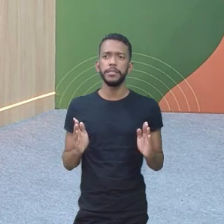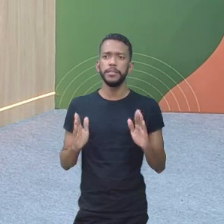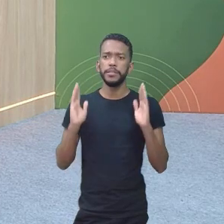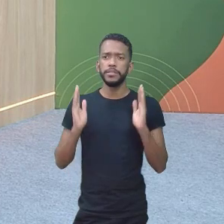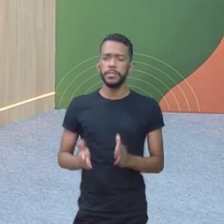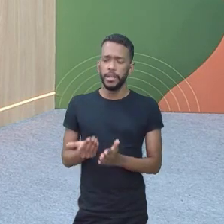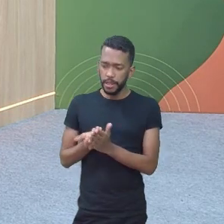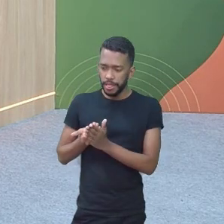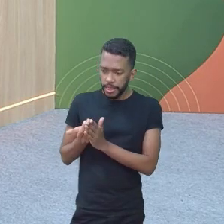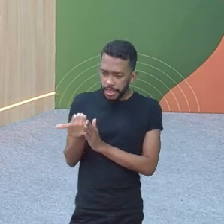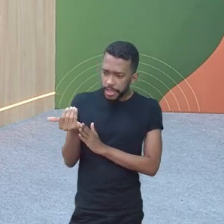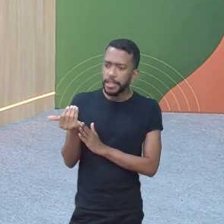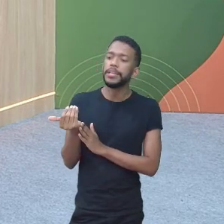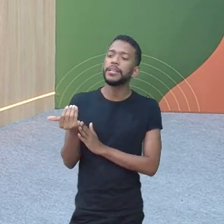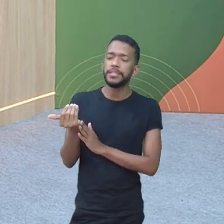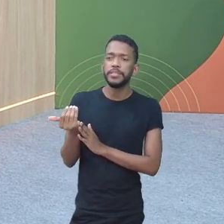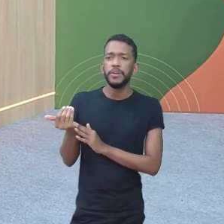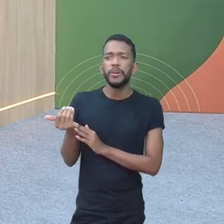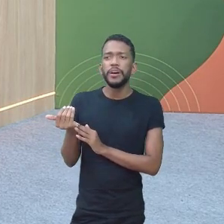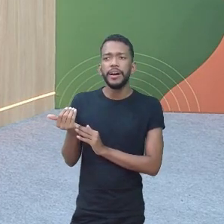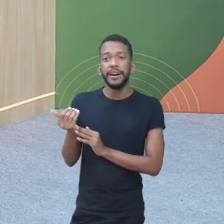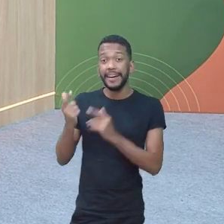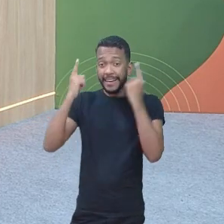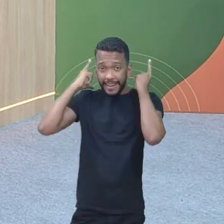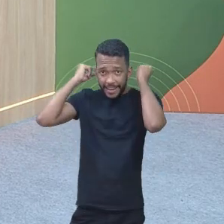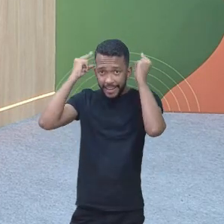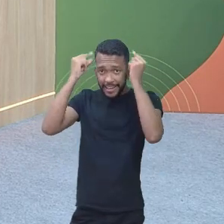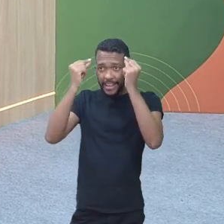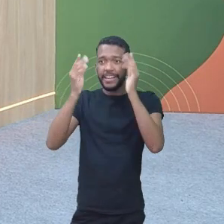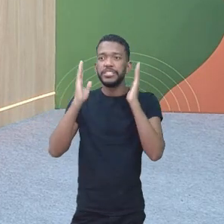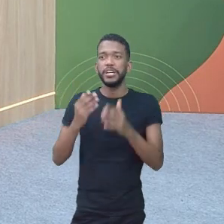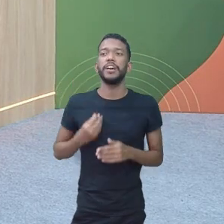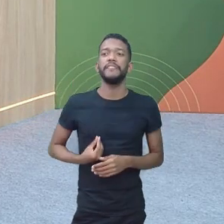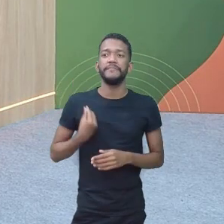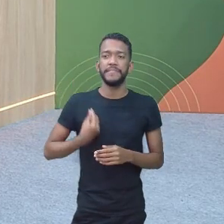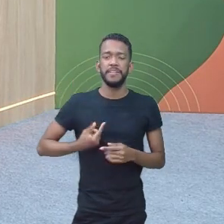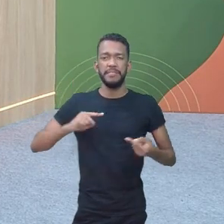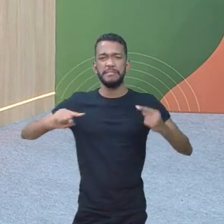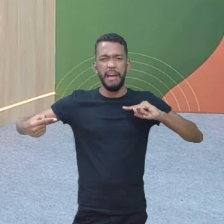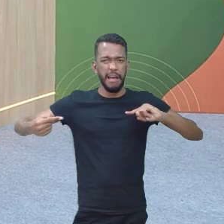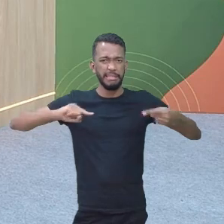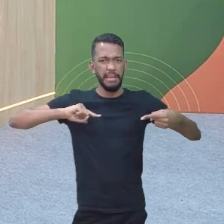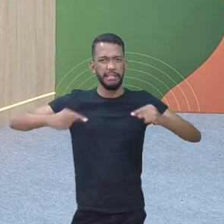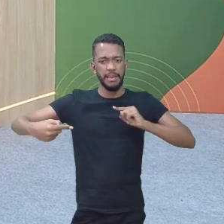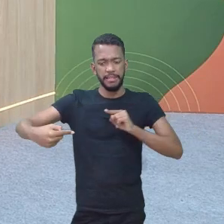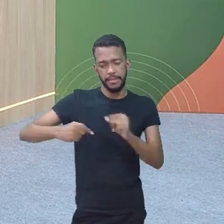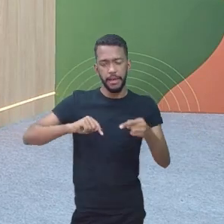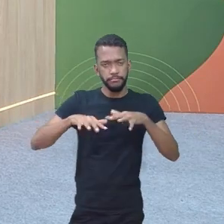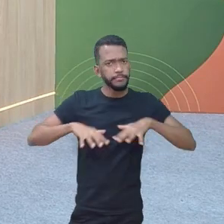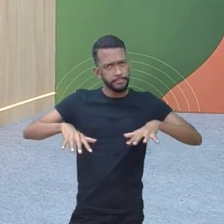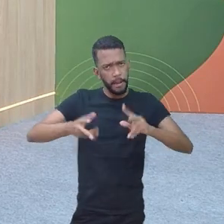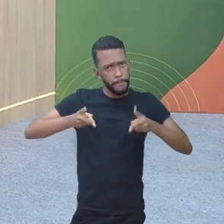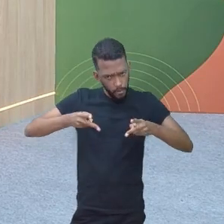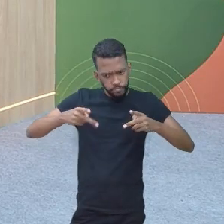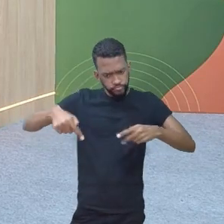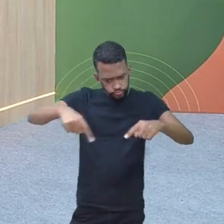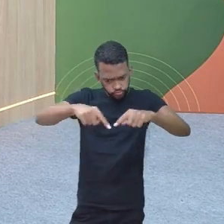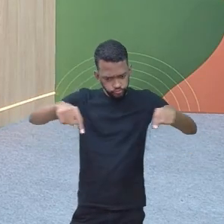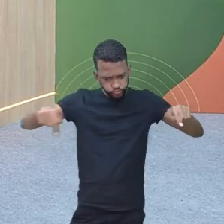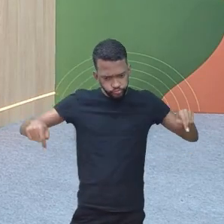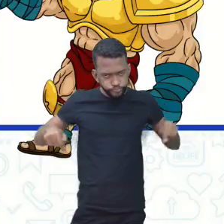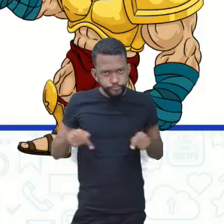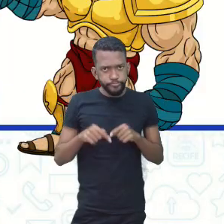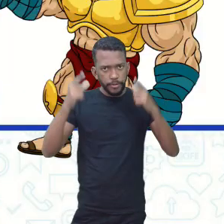do início, em que a Grécia ela vivia em constantes brigas dentro do seu próprio território, né? E aí